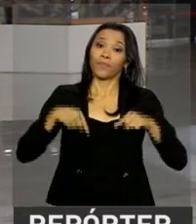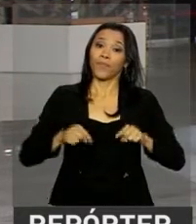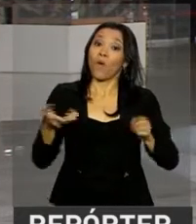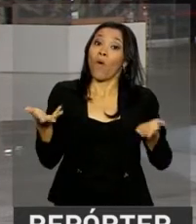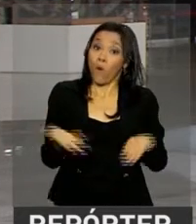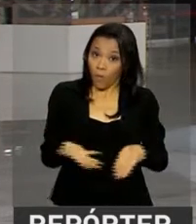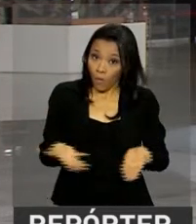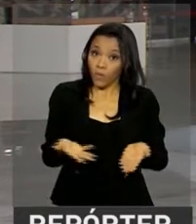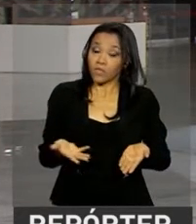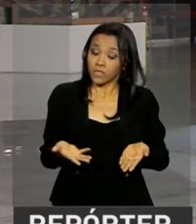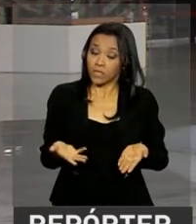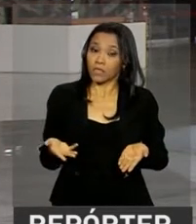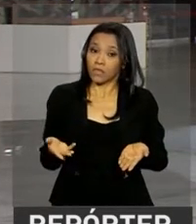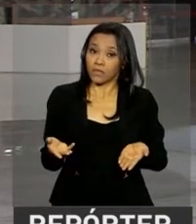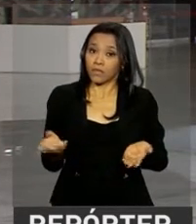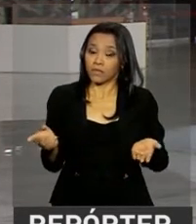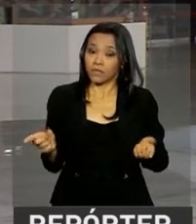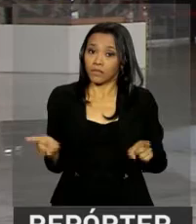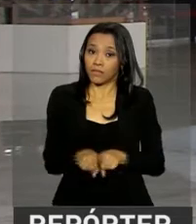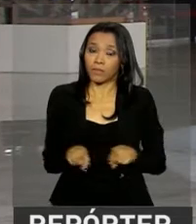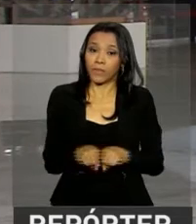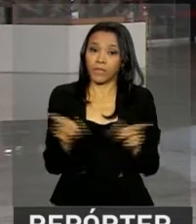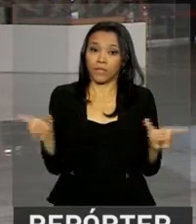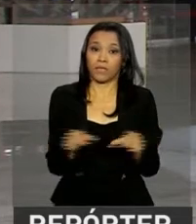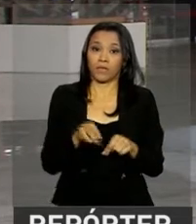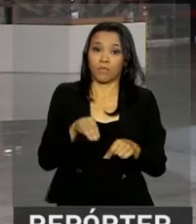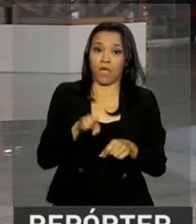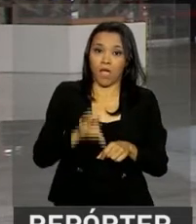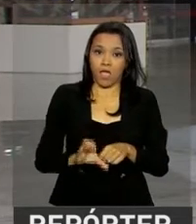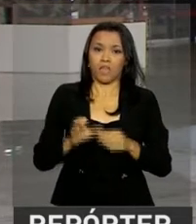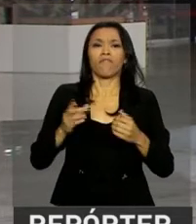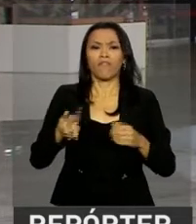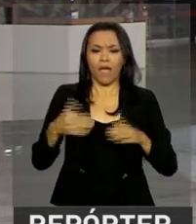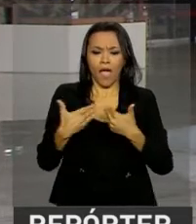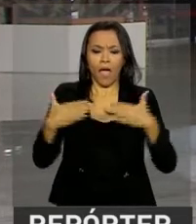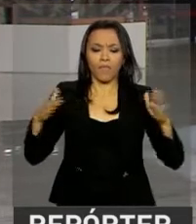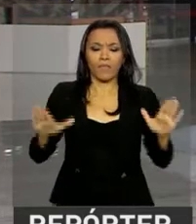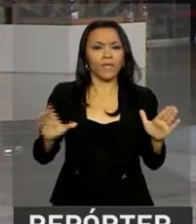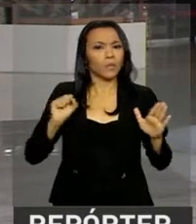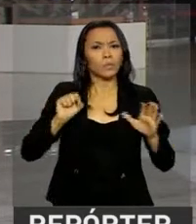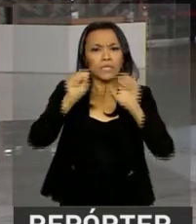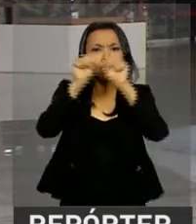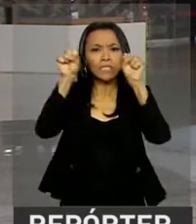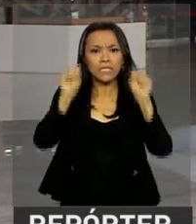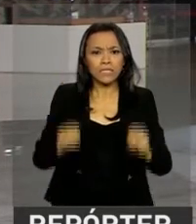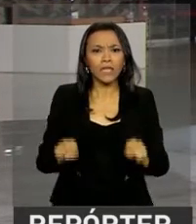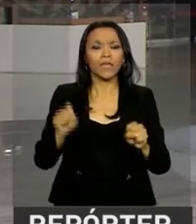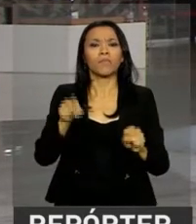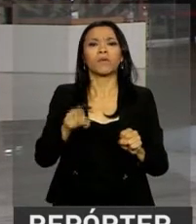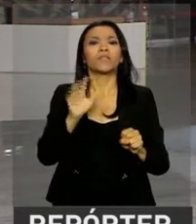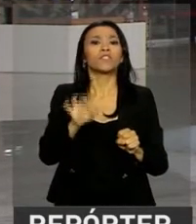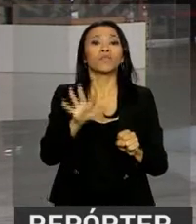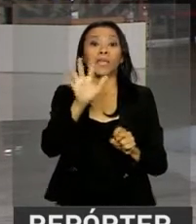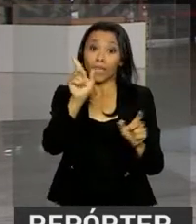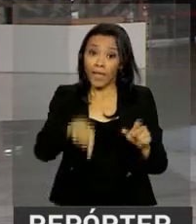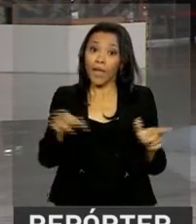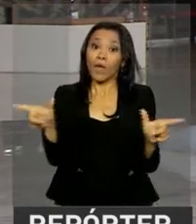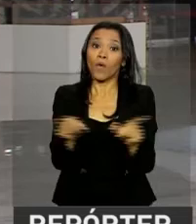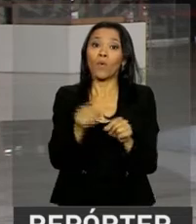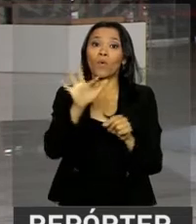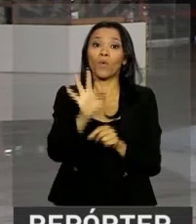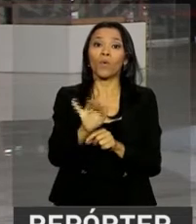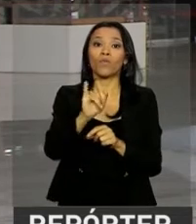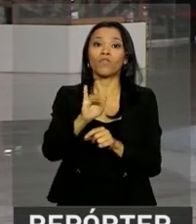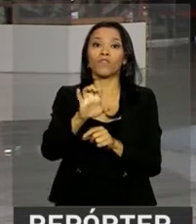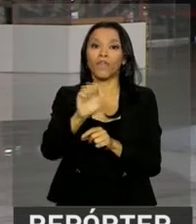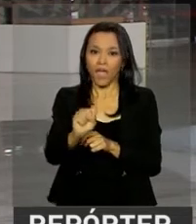também o mec vai vai abrir o sistema informatizado do fundo de financiamento estudantil a partir